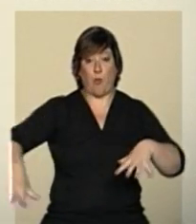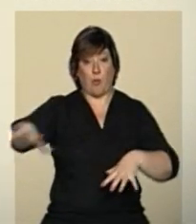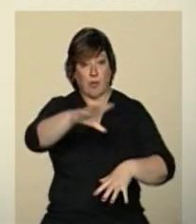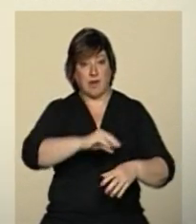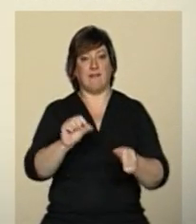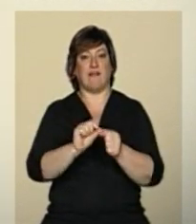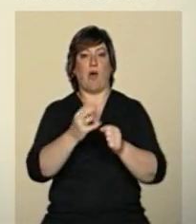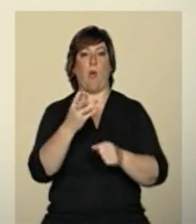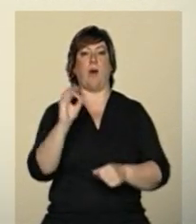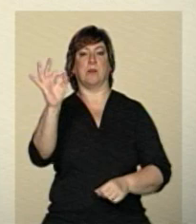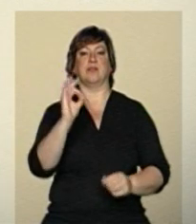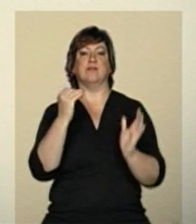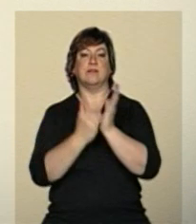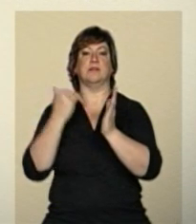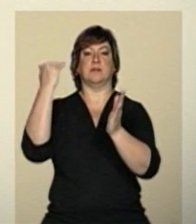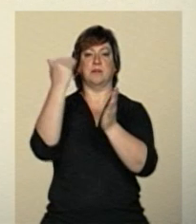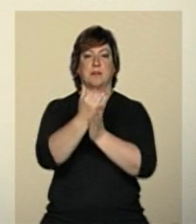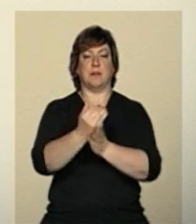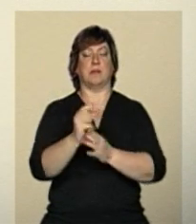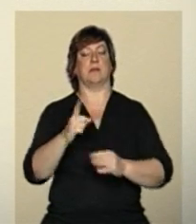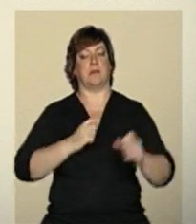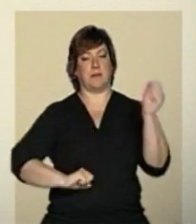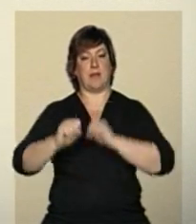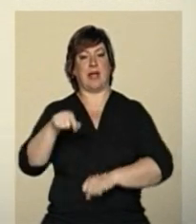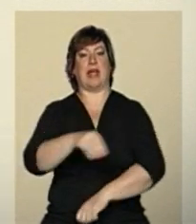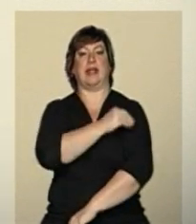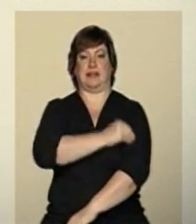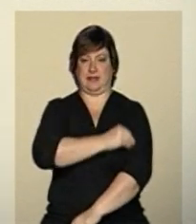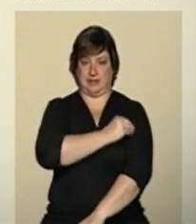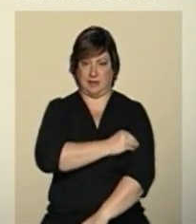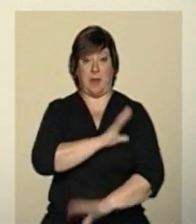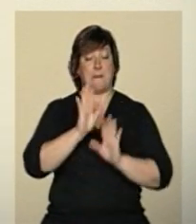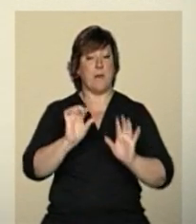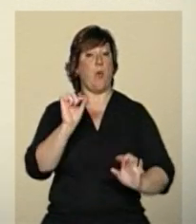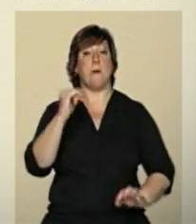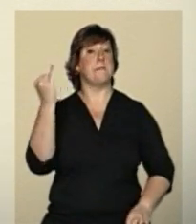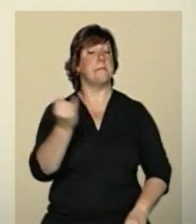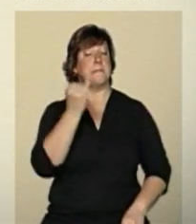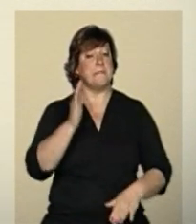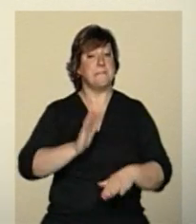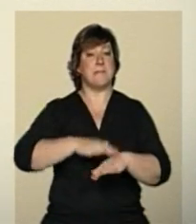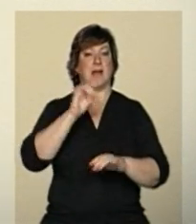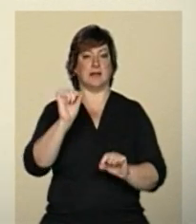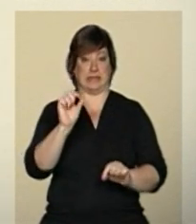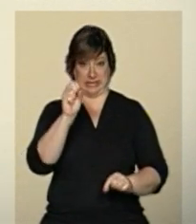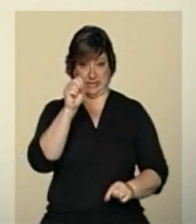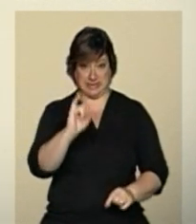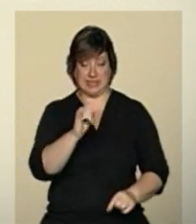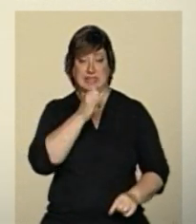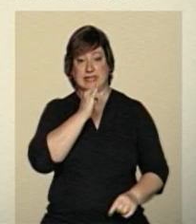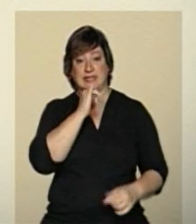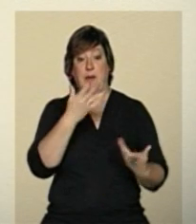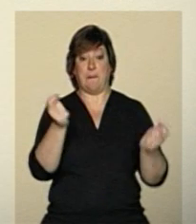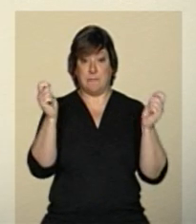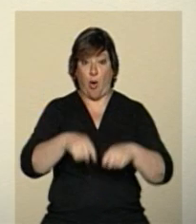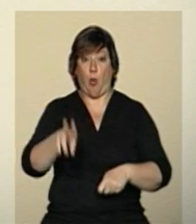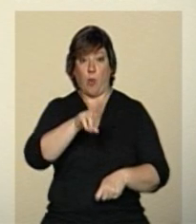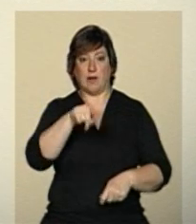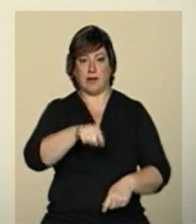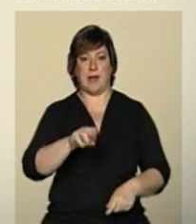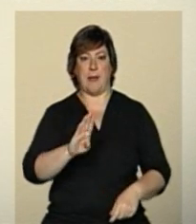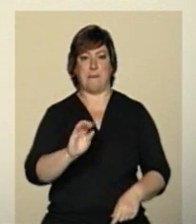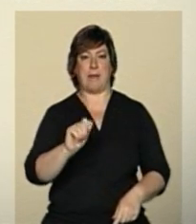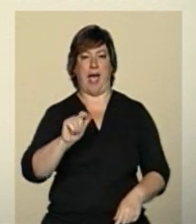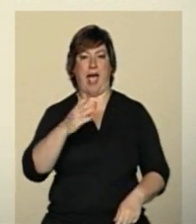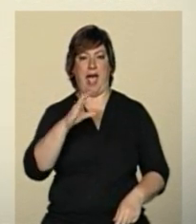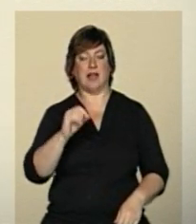produzir 40% a mais de etanol. Mas o que é mais importante, Luciano, se você pode usar o bagaço de cana